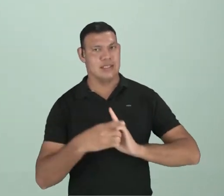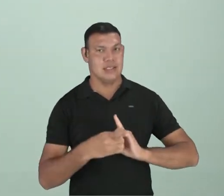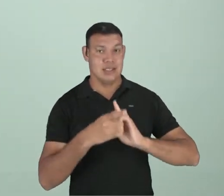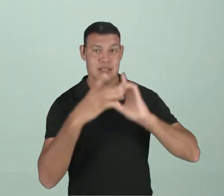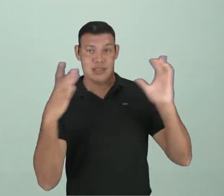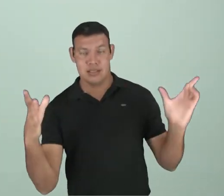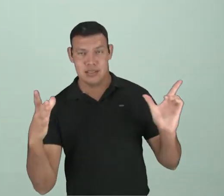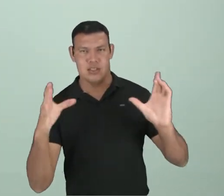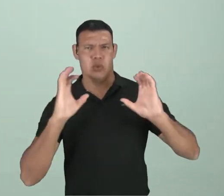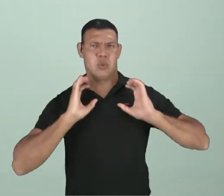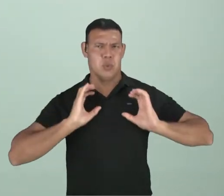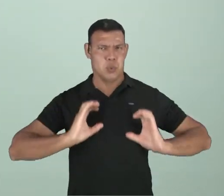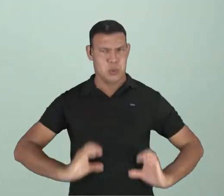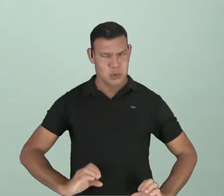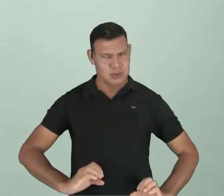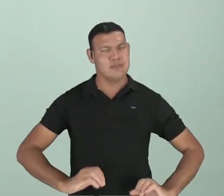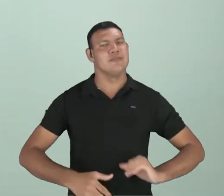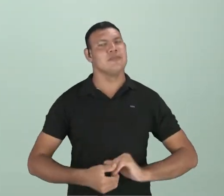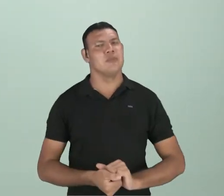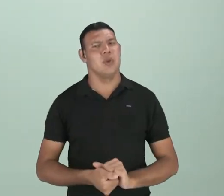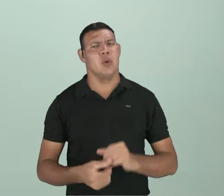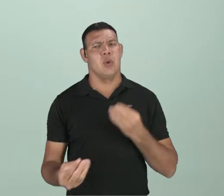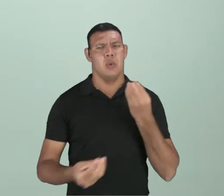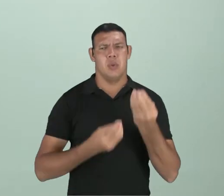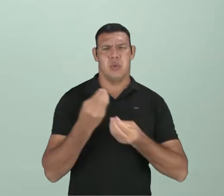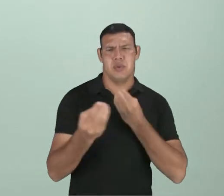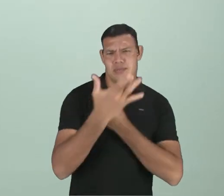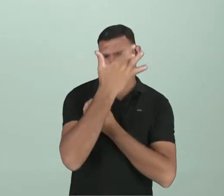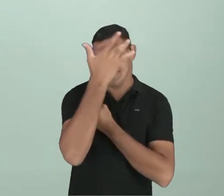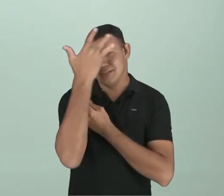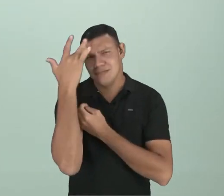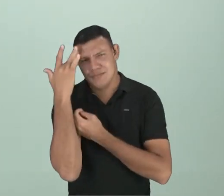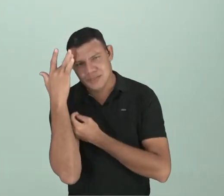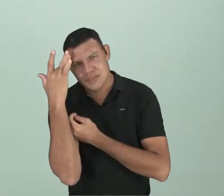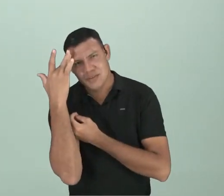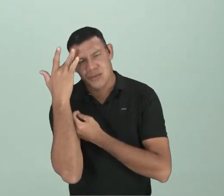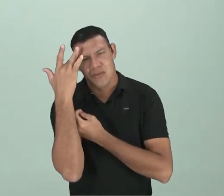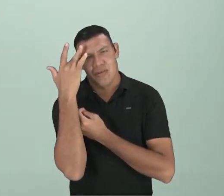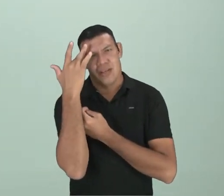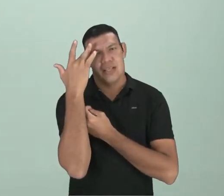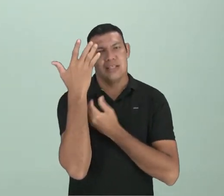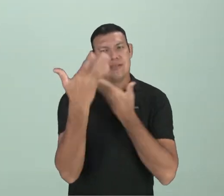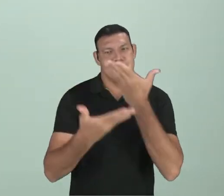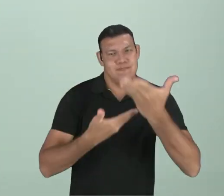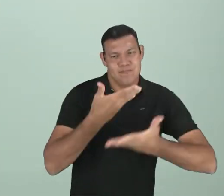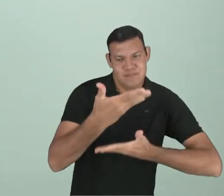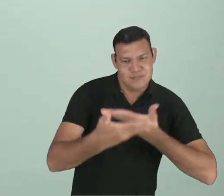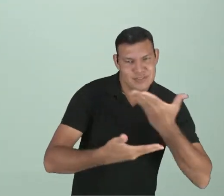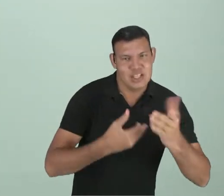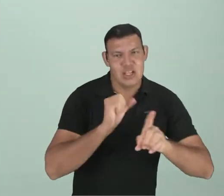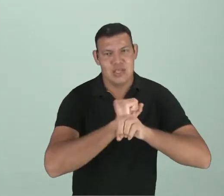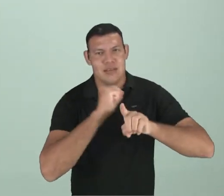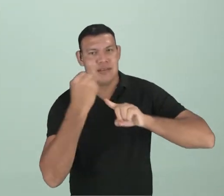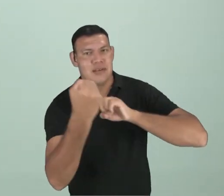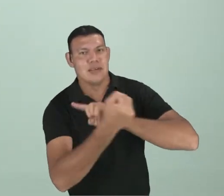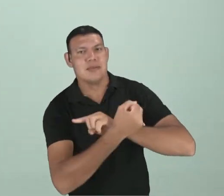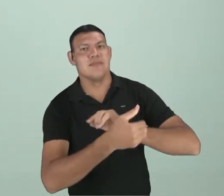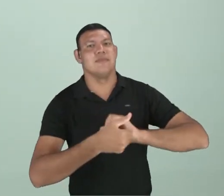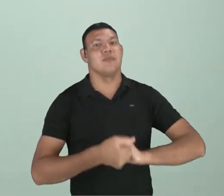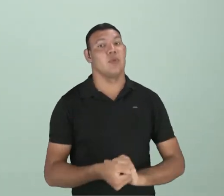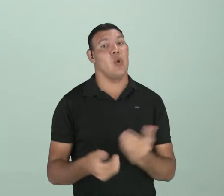né? Cidadania, então aí como as pessoas convivem nessa sociedade. E hoje nós